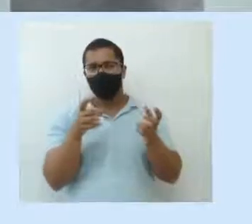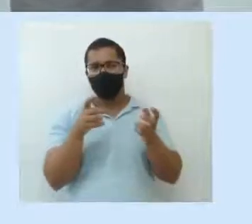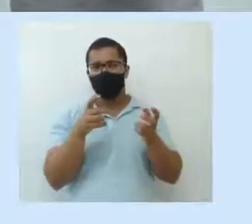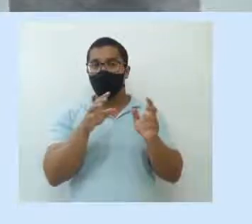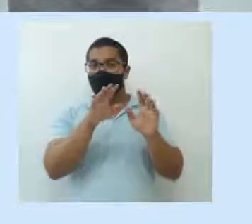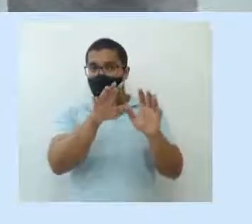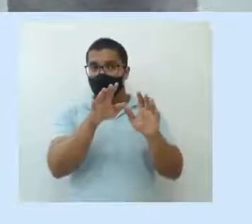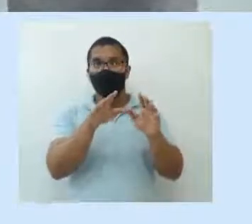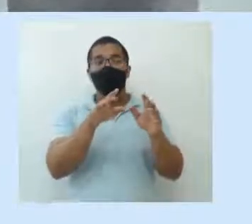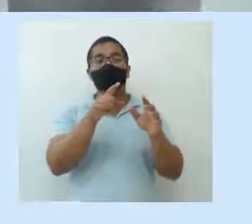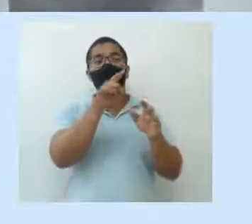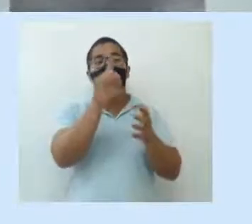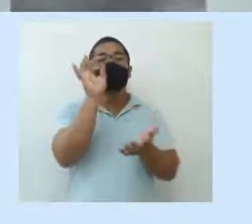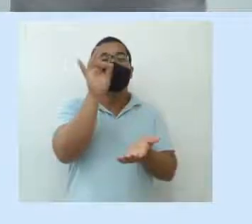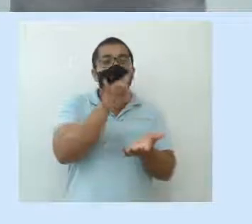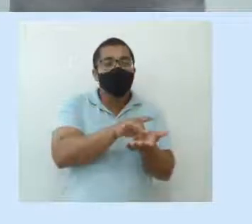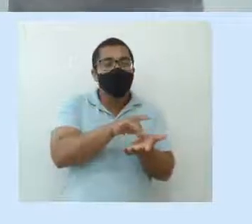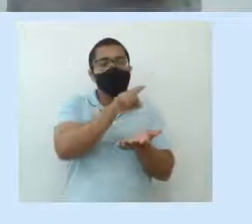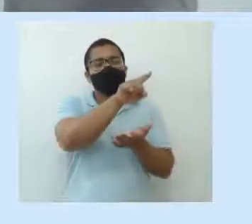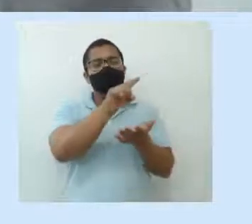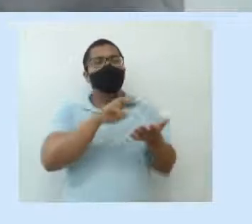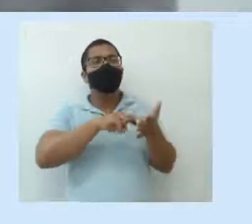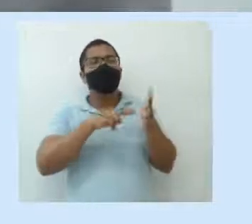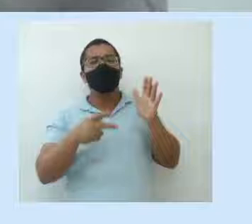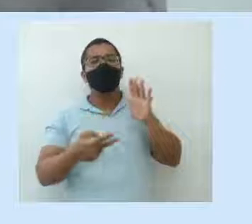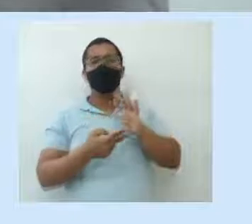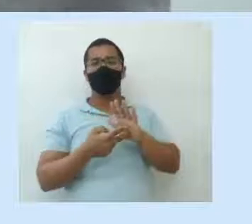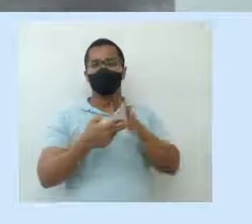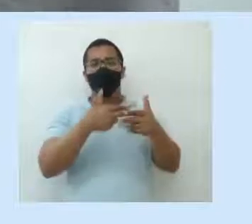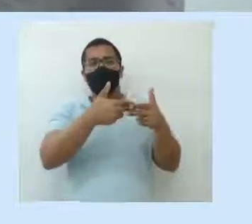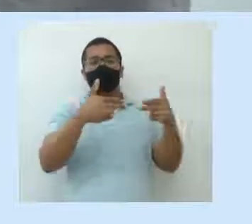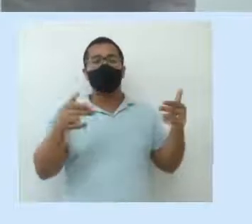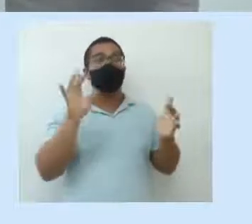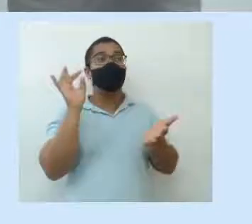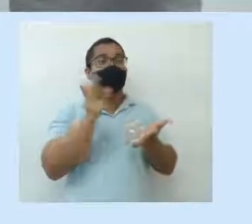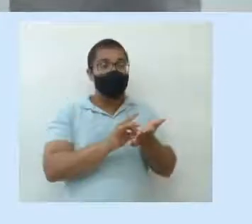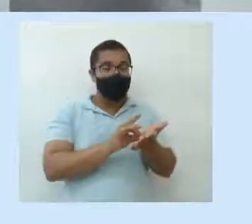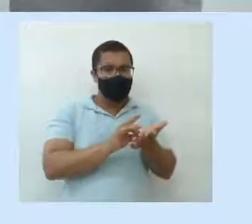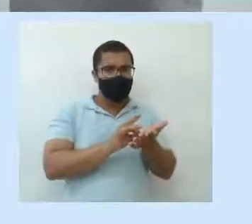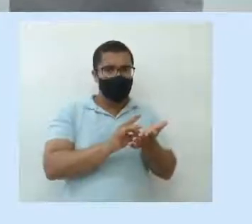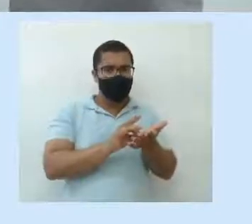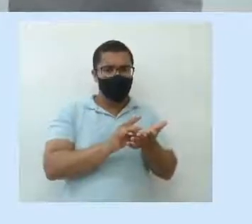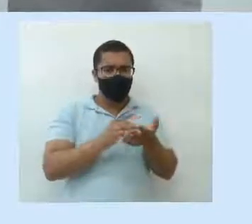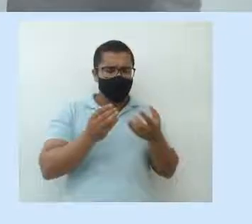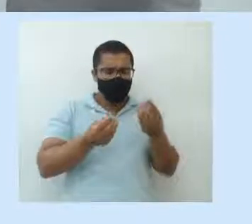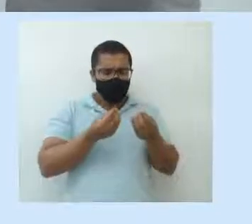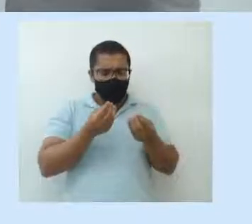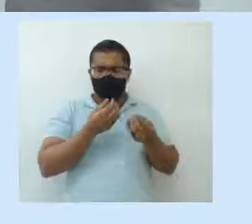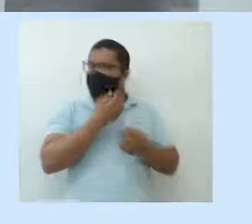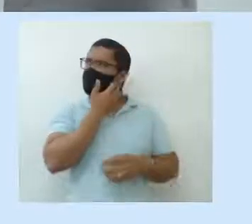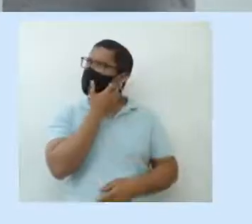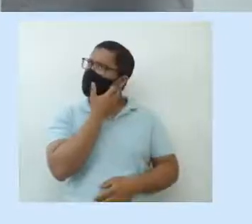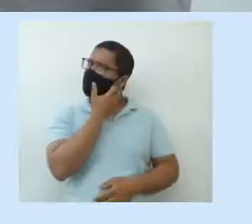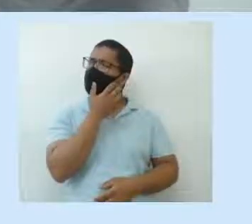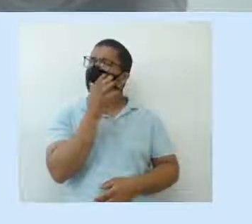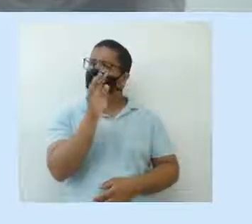à essência que representa como as coisas realmente seriam. Então, vejam essa parte em destaque. Entre outras